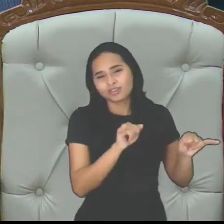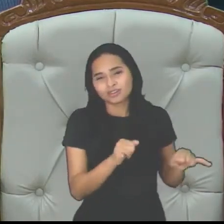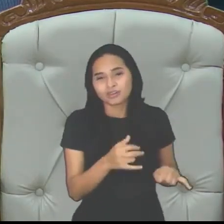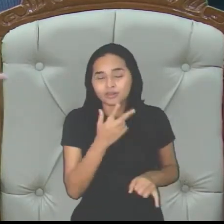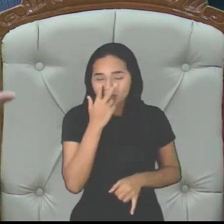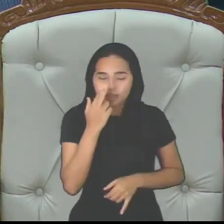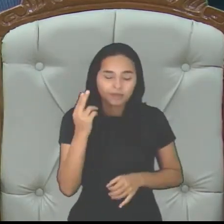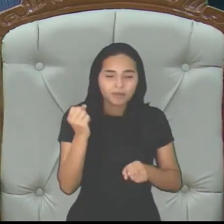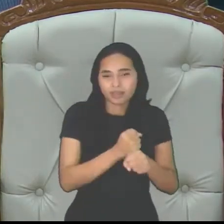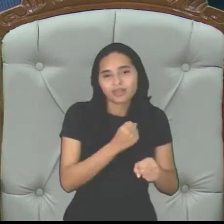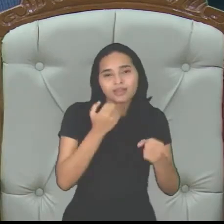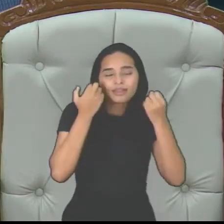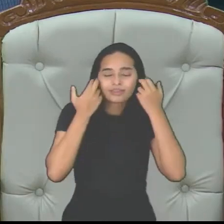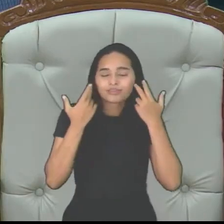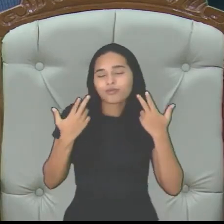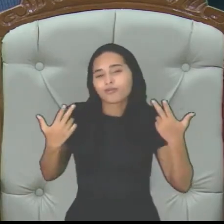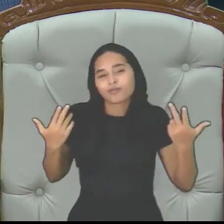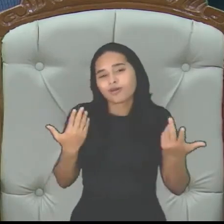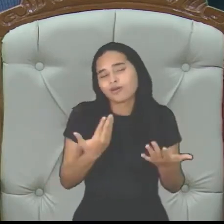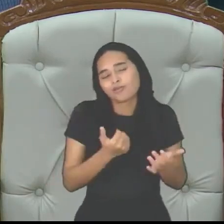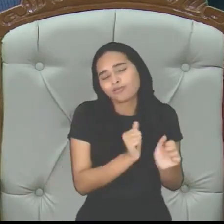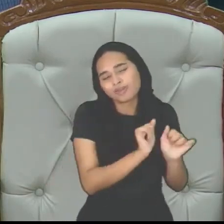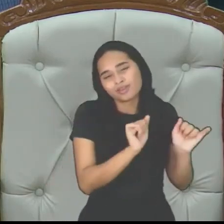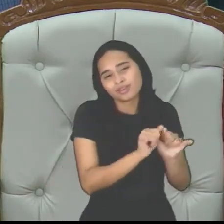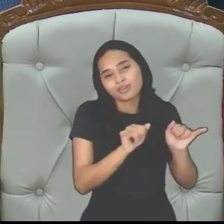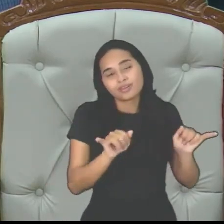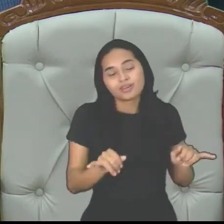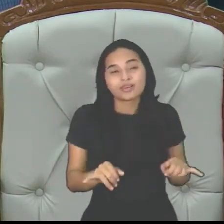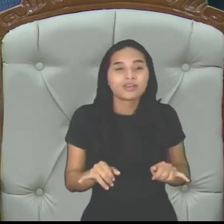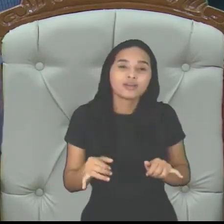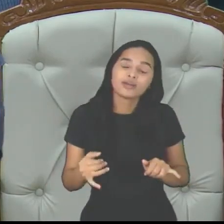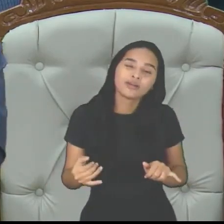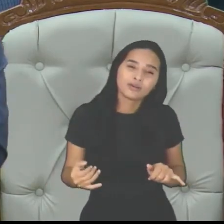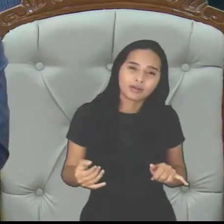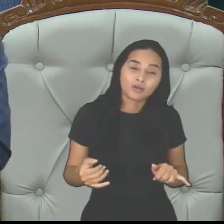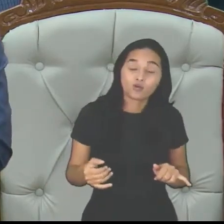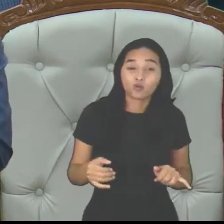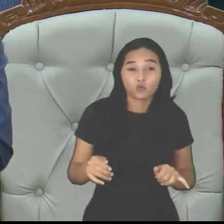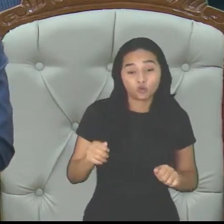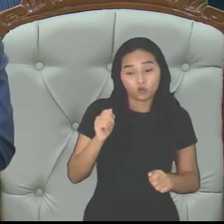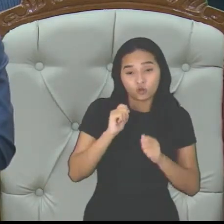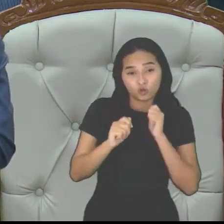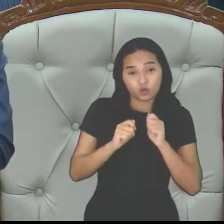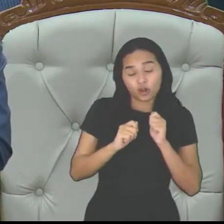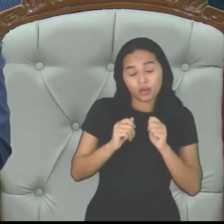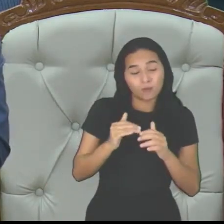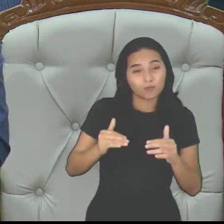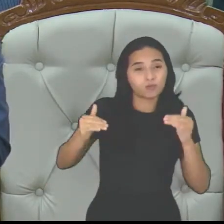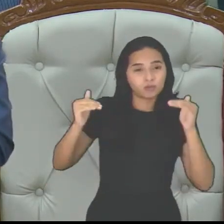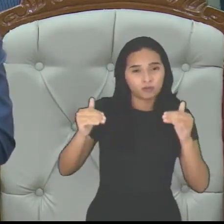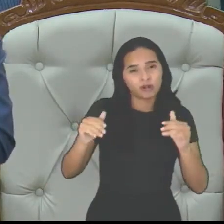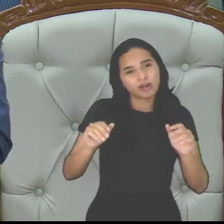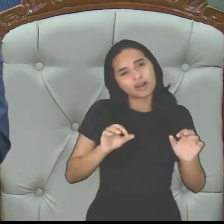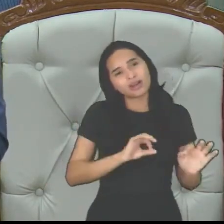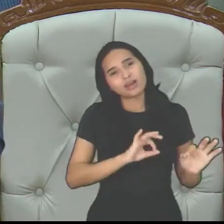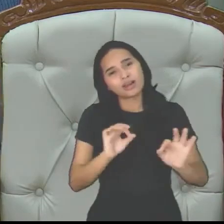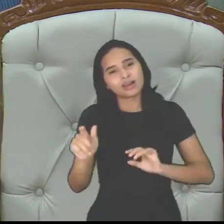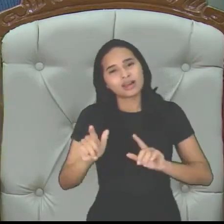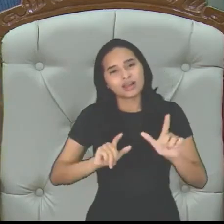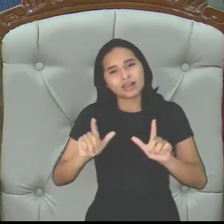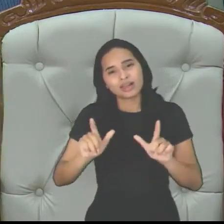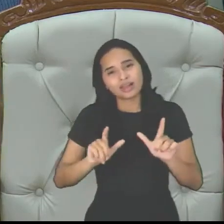coisa natural e banal. E por incrível que pareça, os maiores jornais, televisões, as